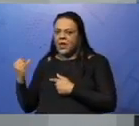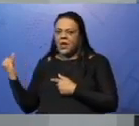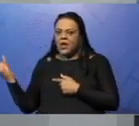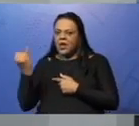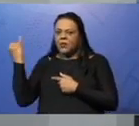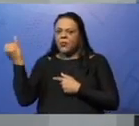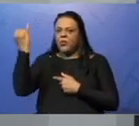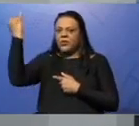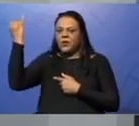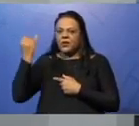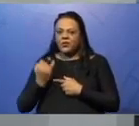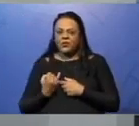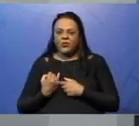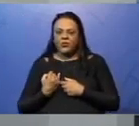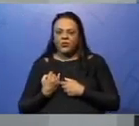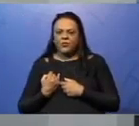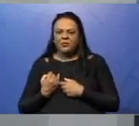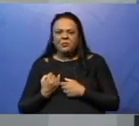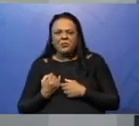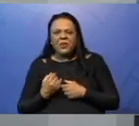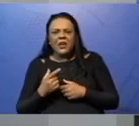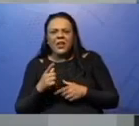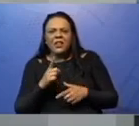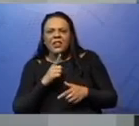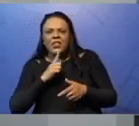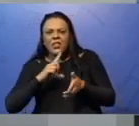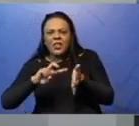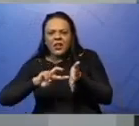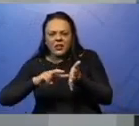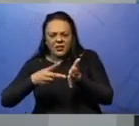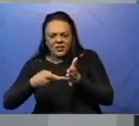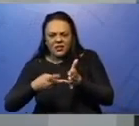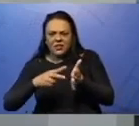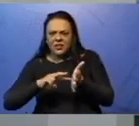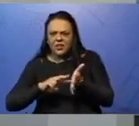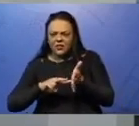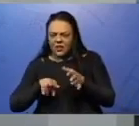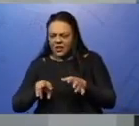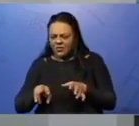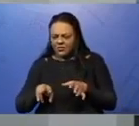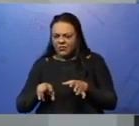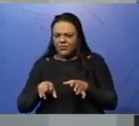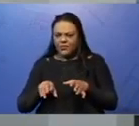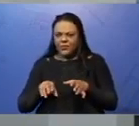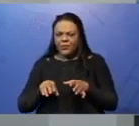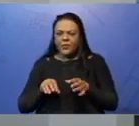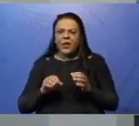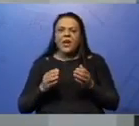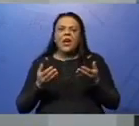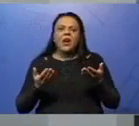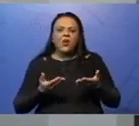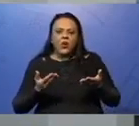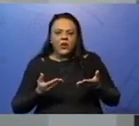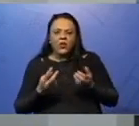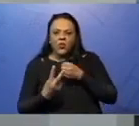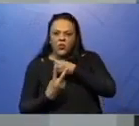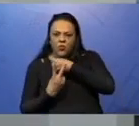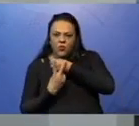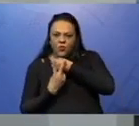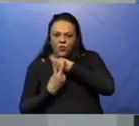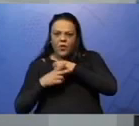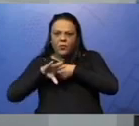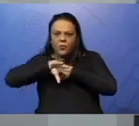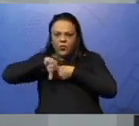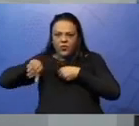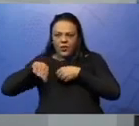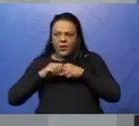olha de baixo, o grão de areia. Será que faz sentido se eu tirar o gritou? Não dá para tirar o gritou aqui. Eu não